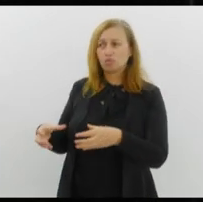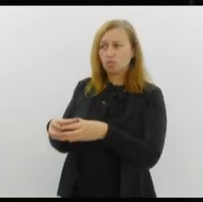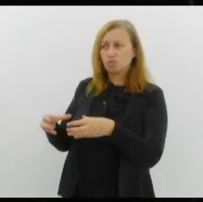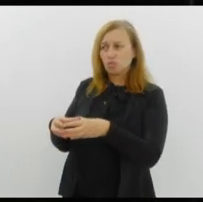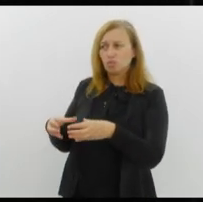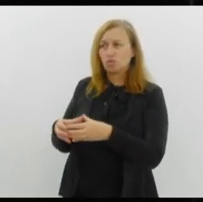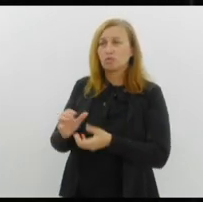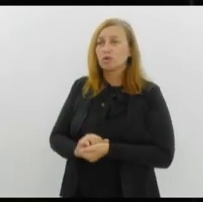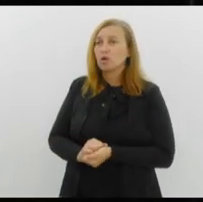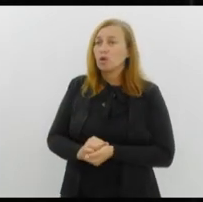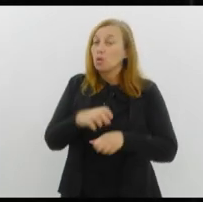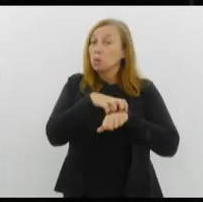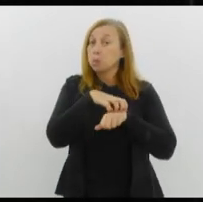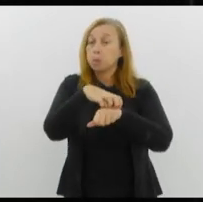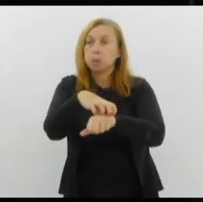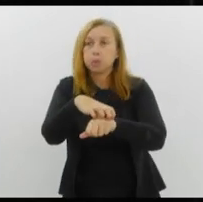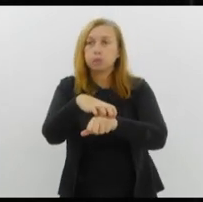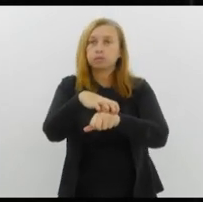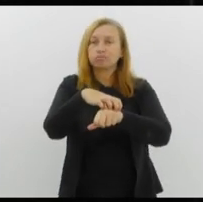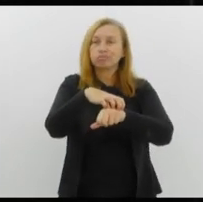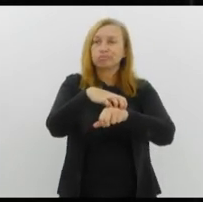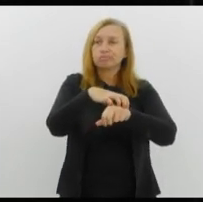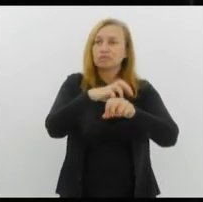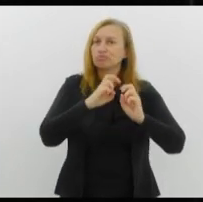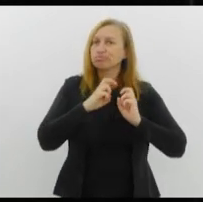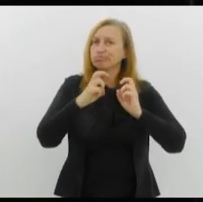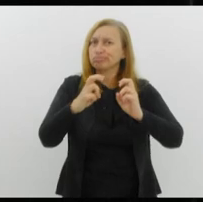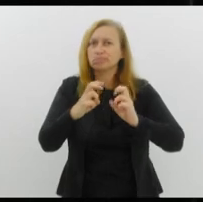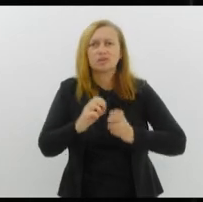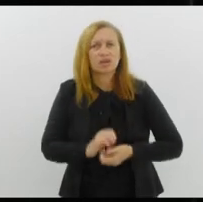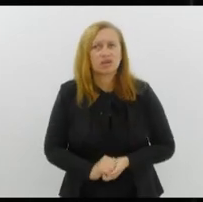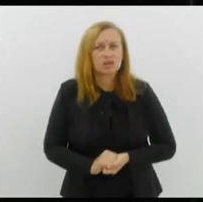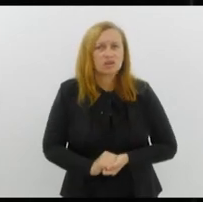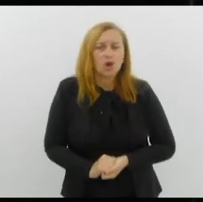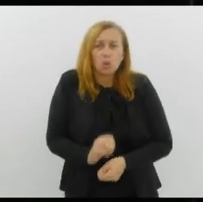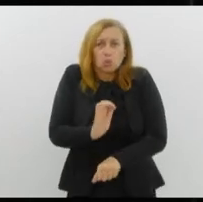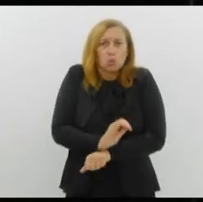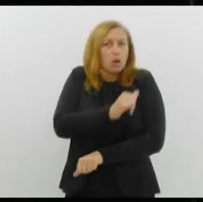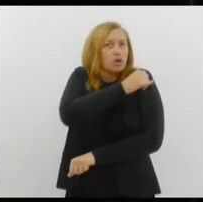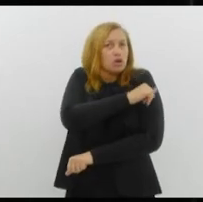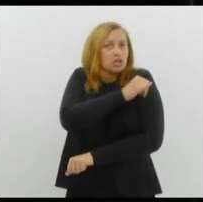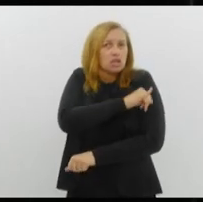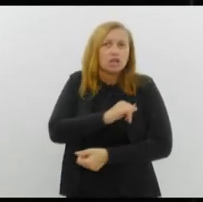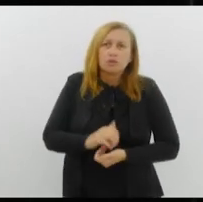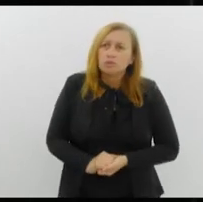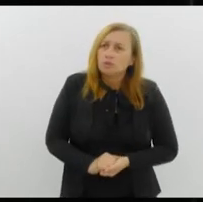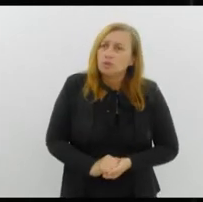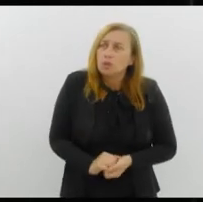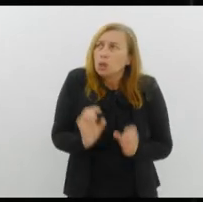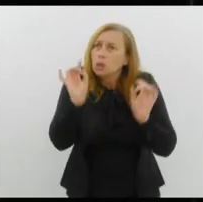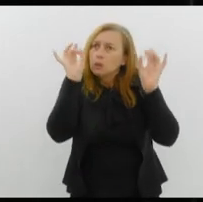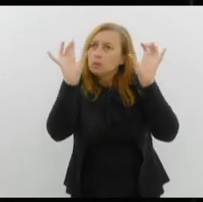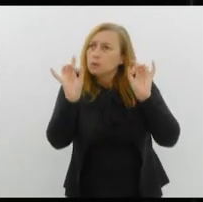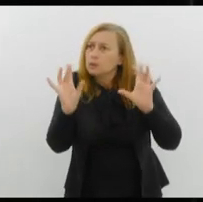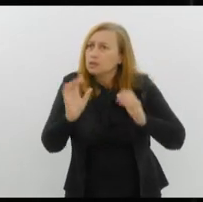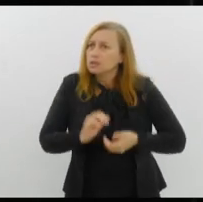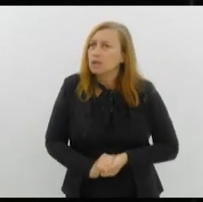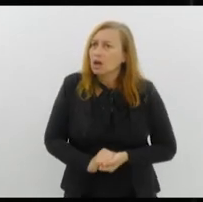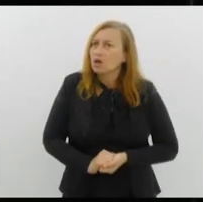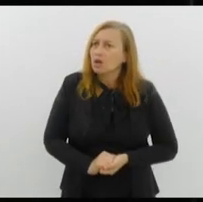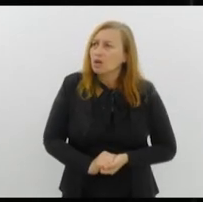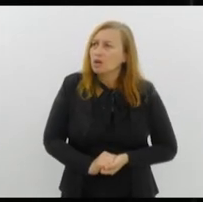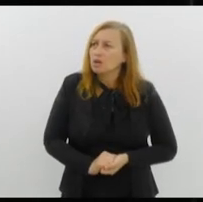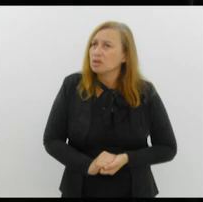O transporte ferroviário no estado do Rio de Janeiro, em especial aqueles que levam os